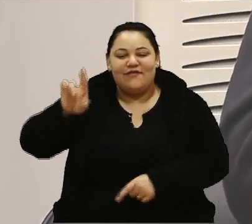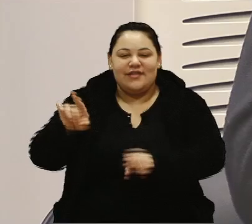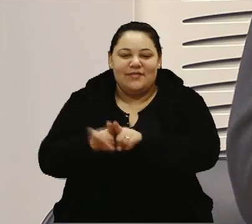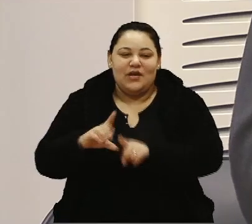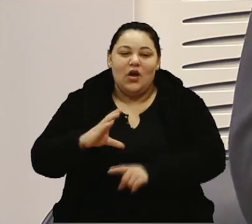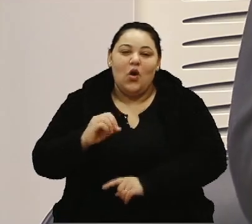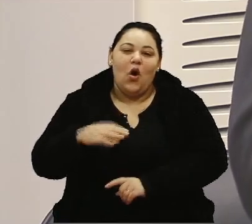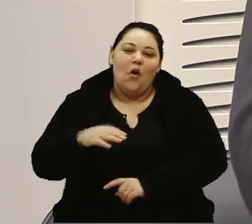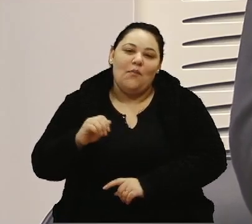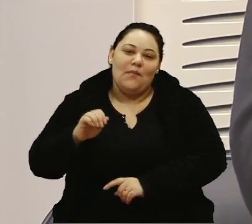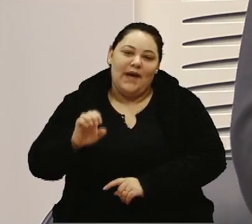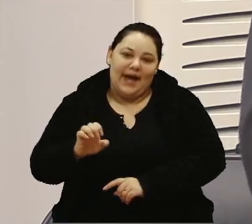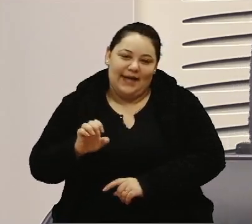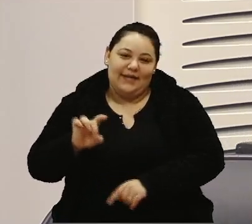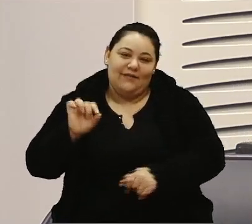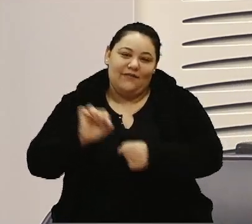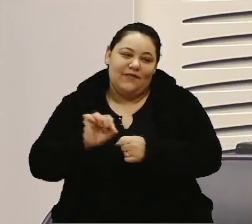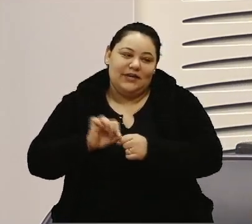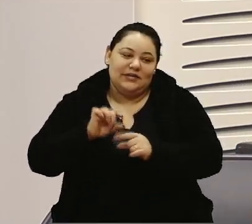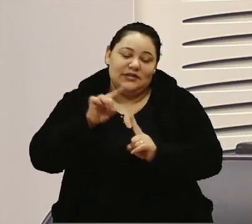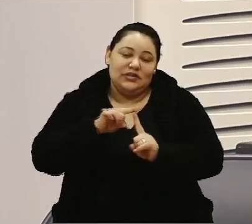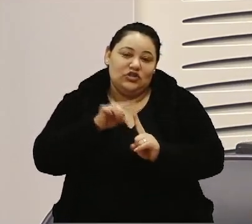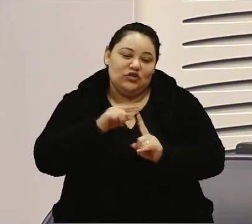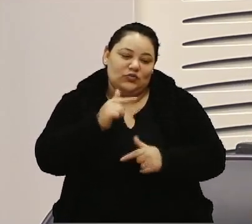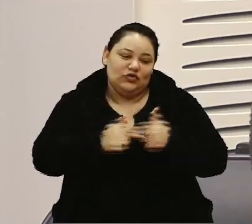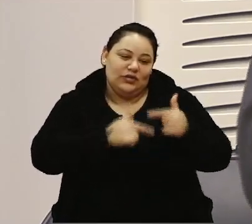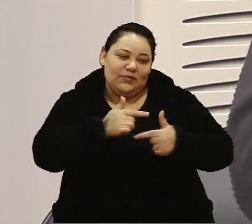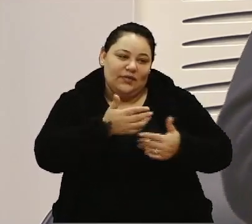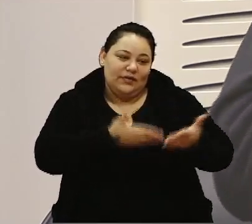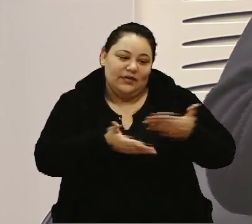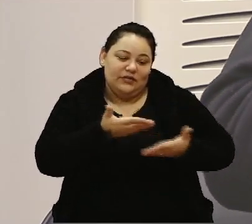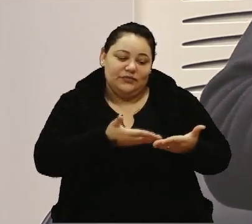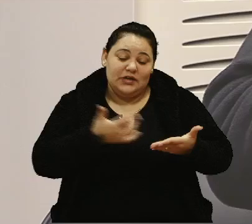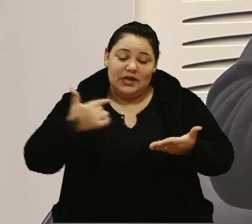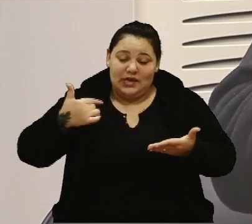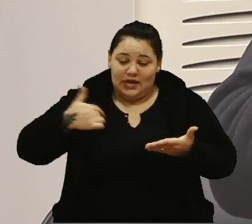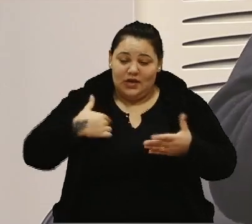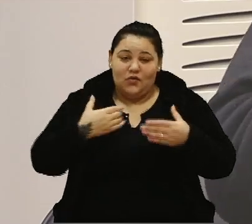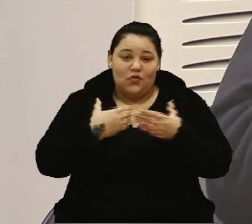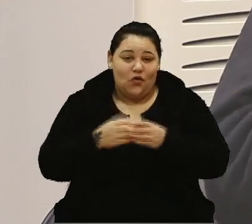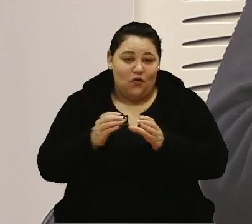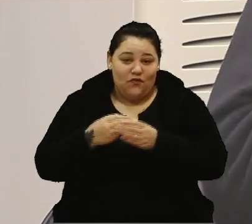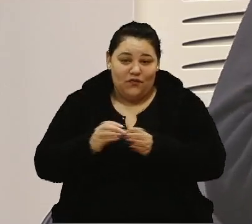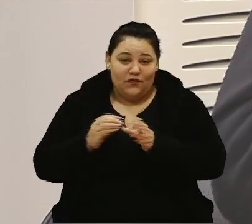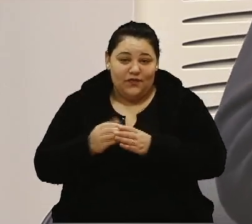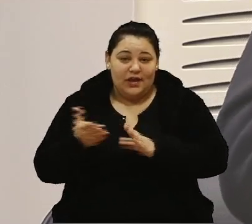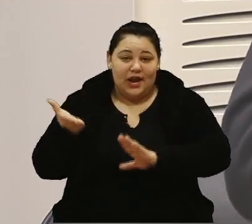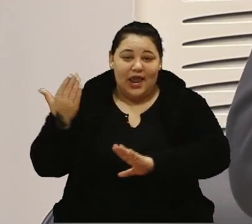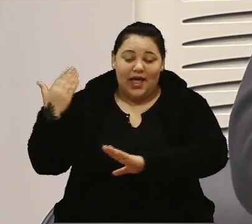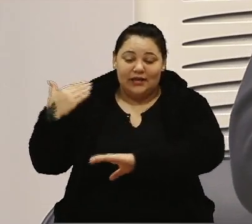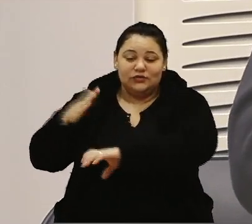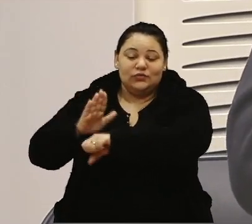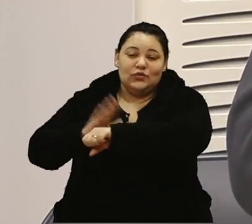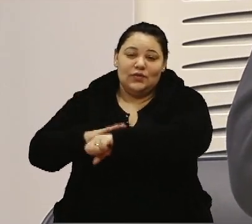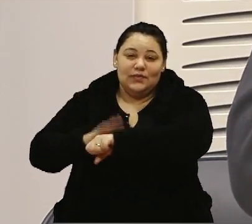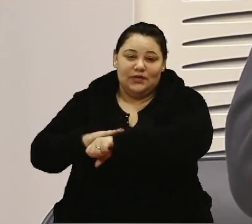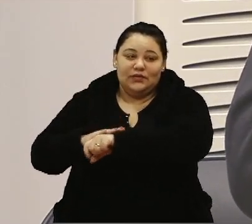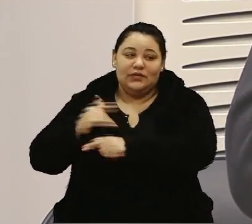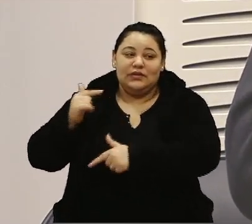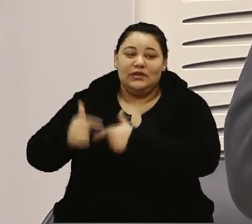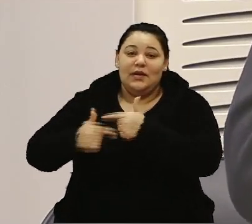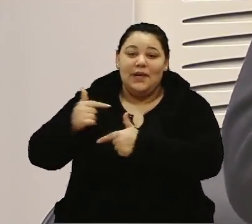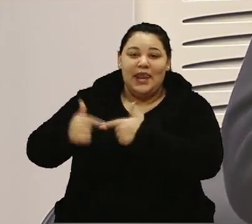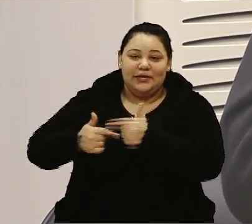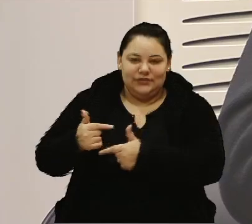a COMAI prestava esse tipo de serviço. E eu convivi naquela época, trabalhando como menor